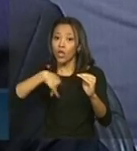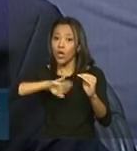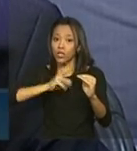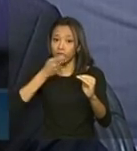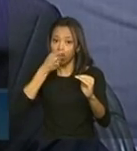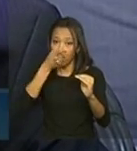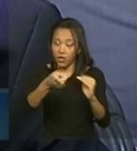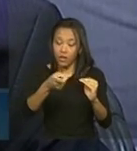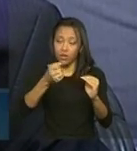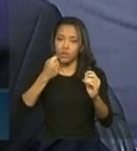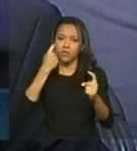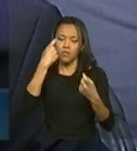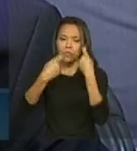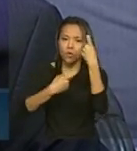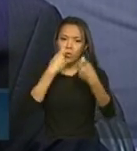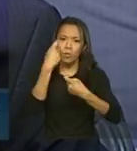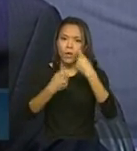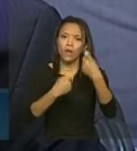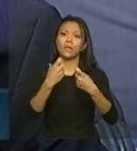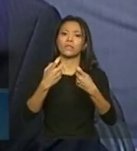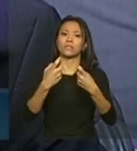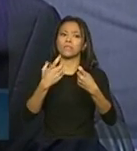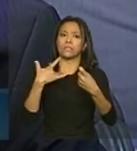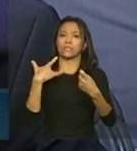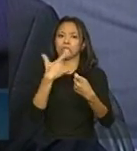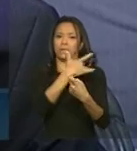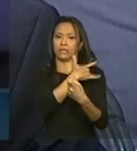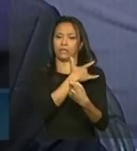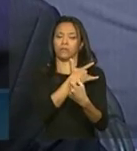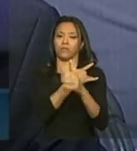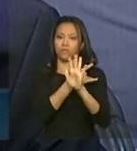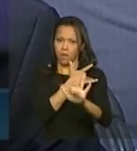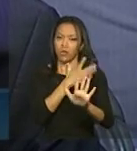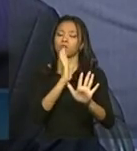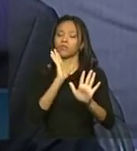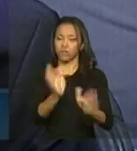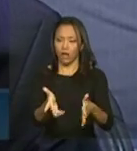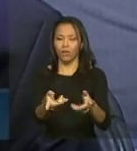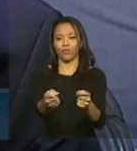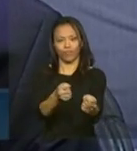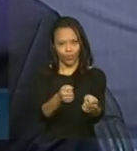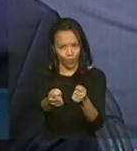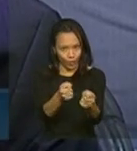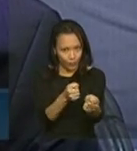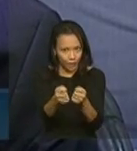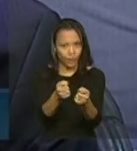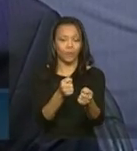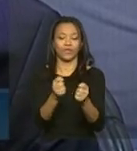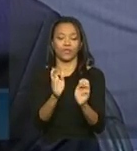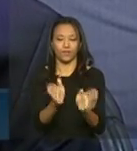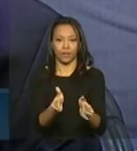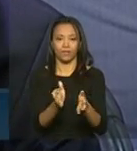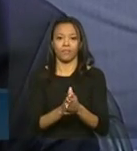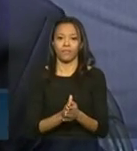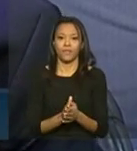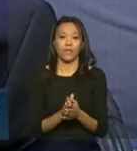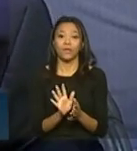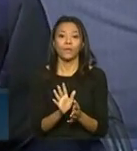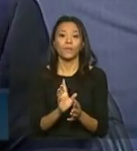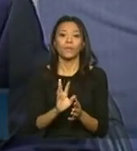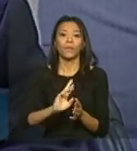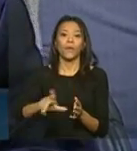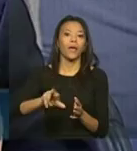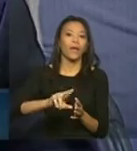a preocuparse en salud pública, porque está sob control. ¿Tabón? Es la palabra que usamos. No es que sea